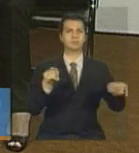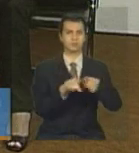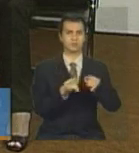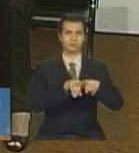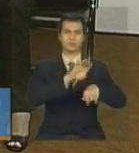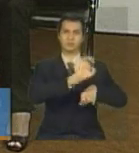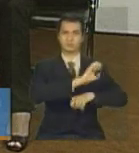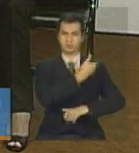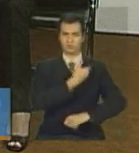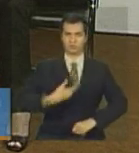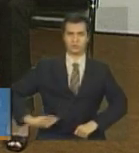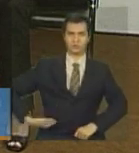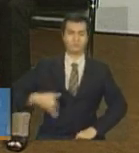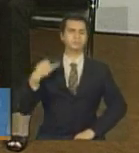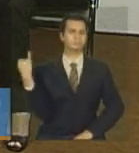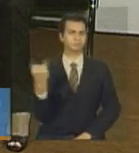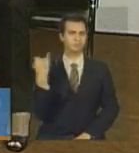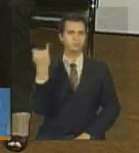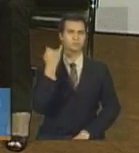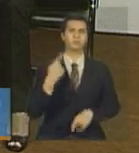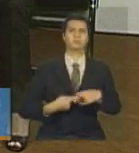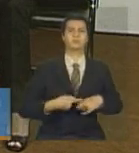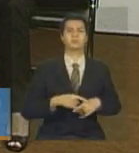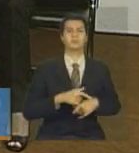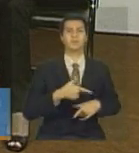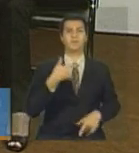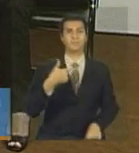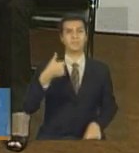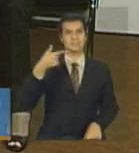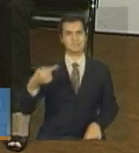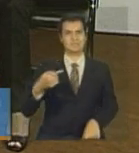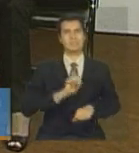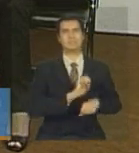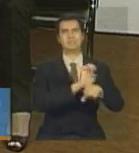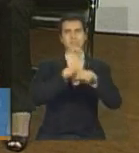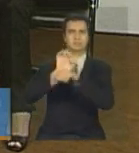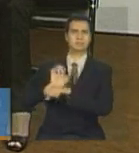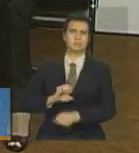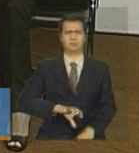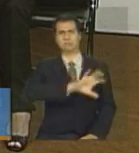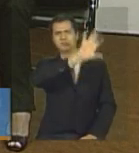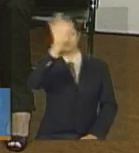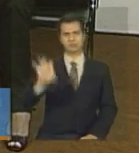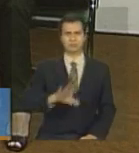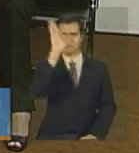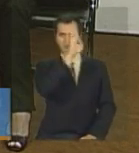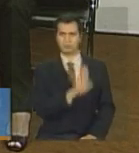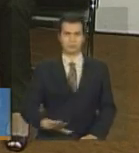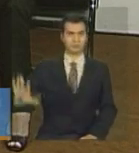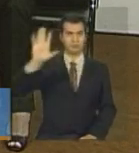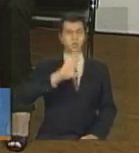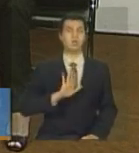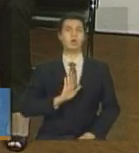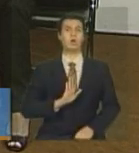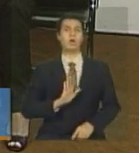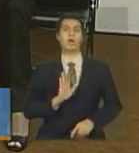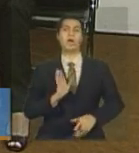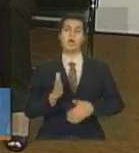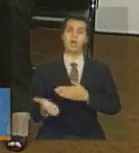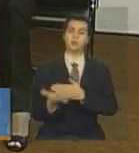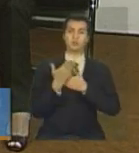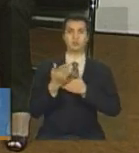Estado ajuda lá em cada estado, nos 27 estados da União, ajuda a articular essa ação com todas as